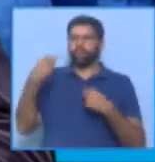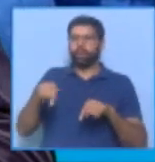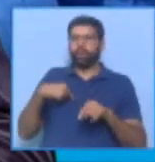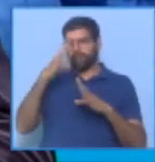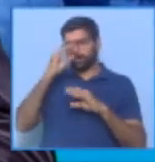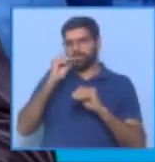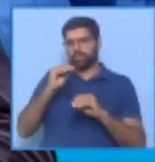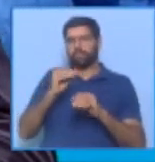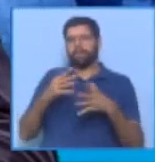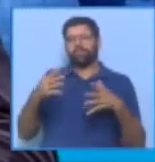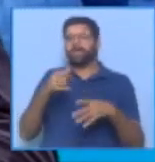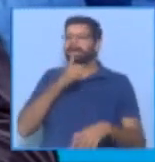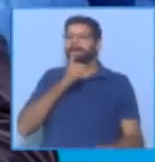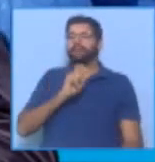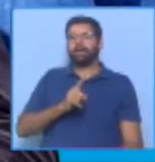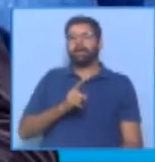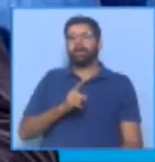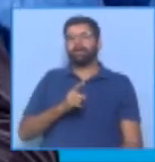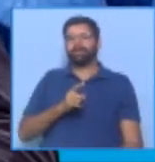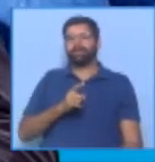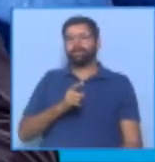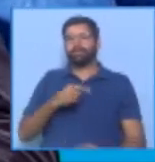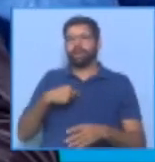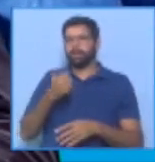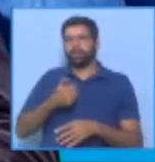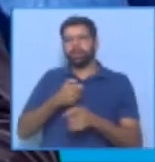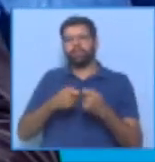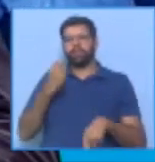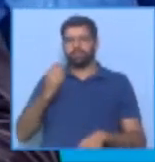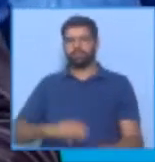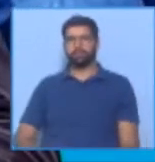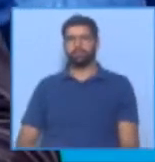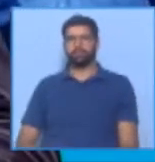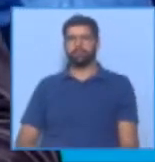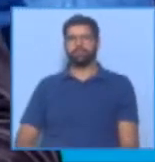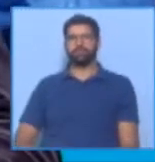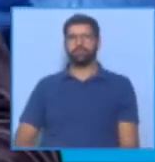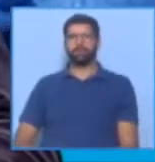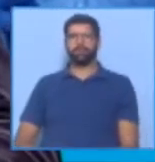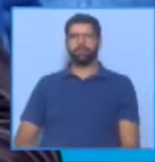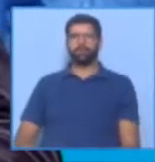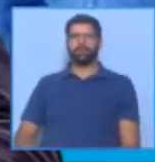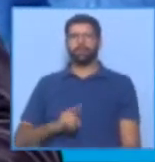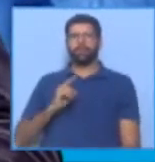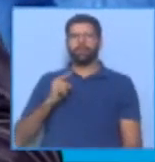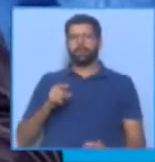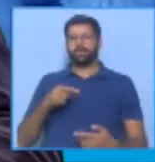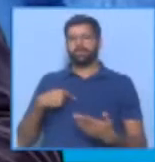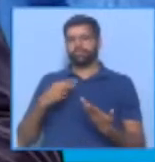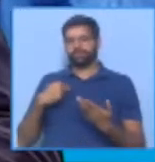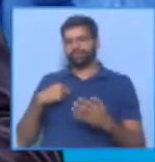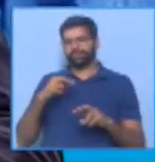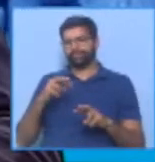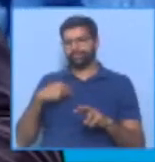de uma maioria reinante e que nada tem que ver com a sua biologia. Estas formas de conceber a relação